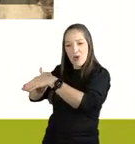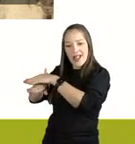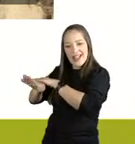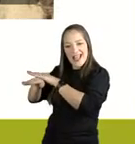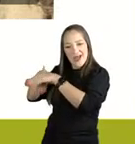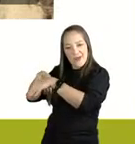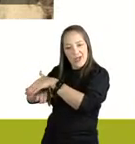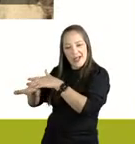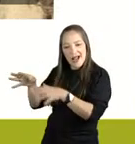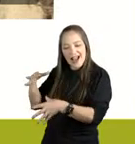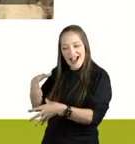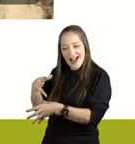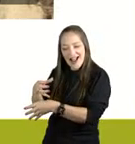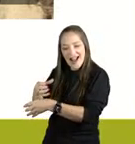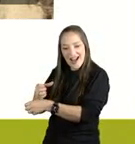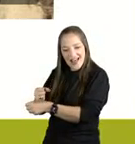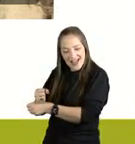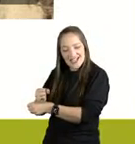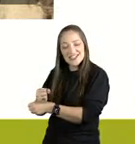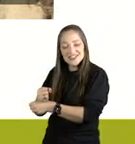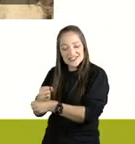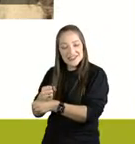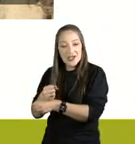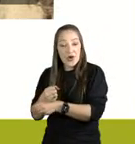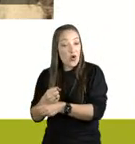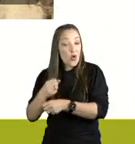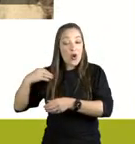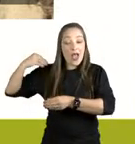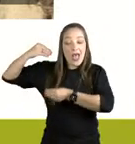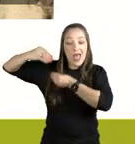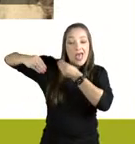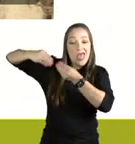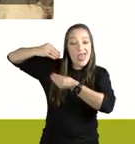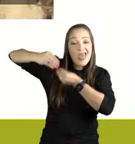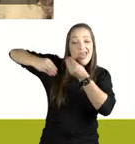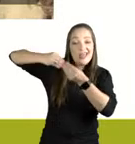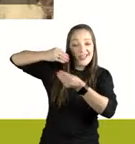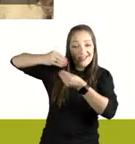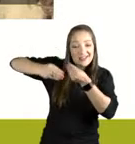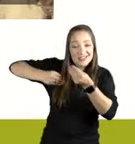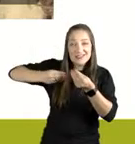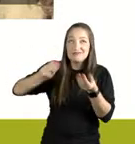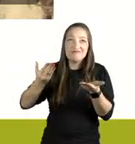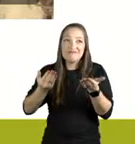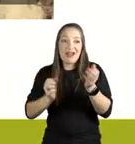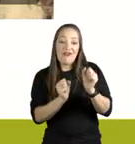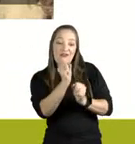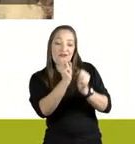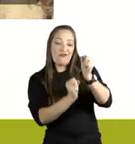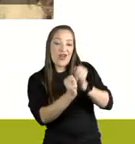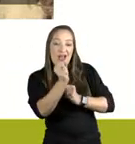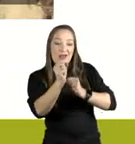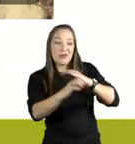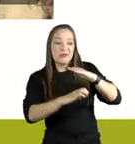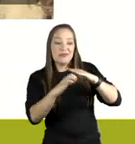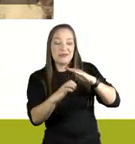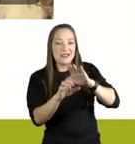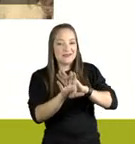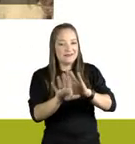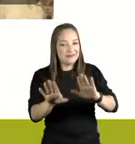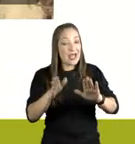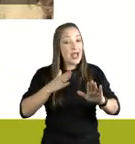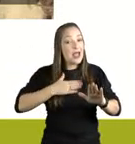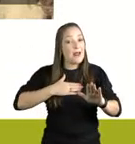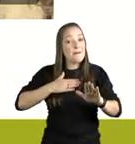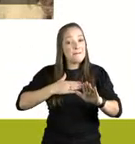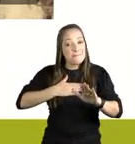pequeno, ou que também já tem uma herda, uma terra, herda uma fábrica, herda alguma coisa. A minha relação